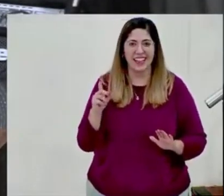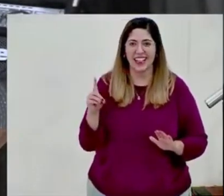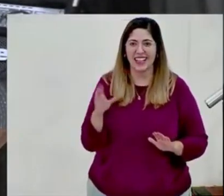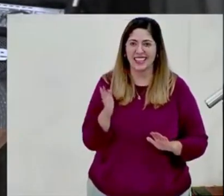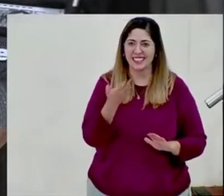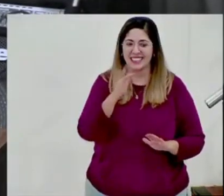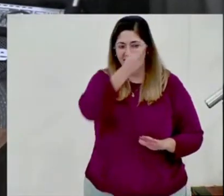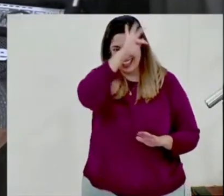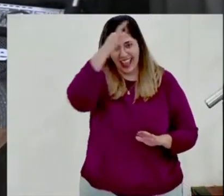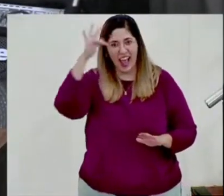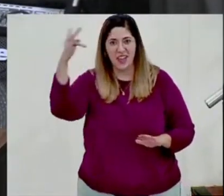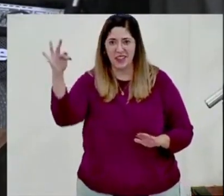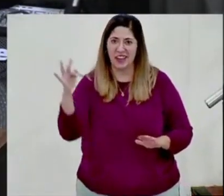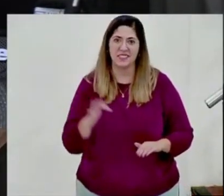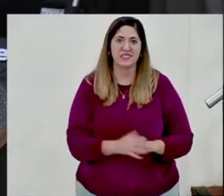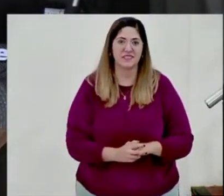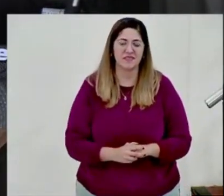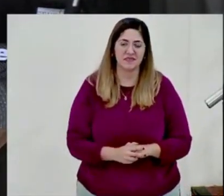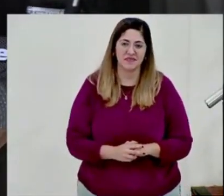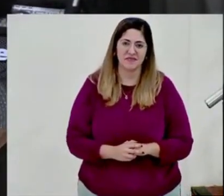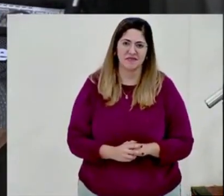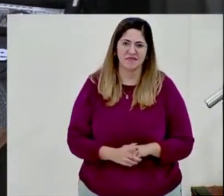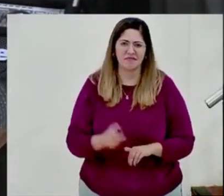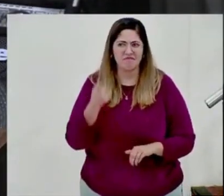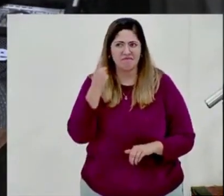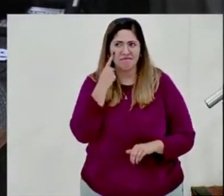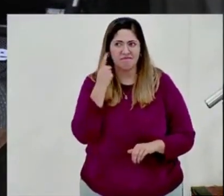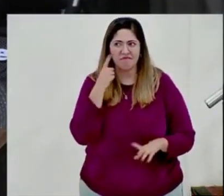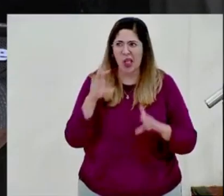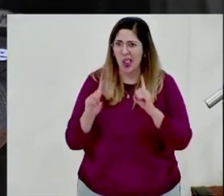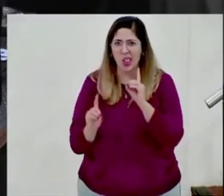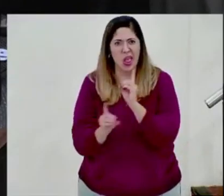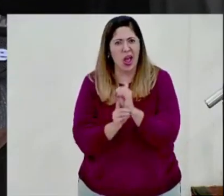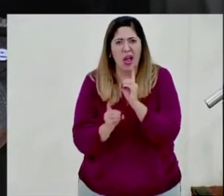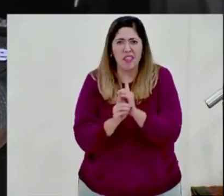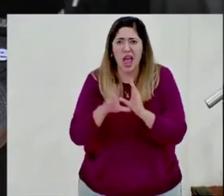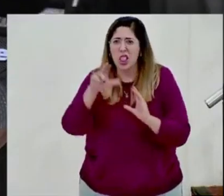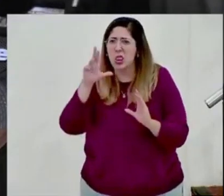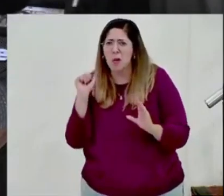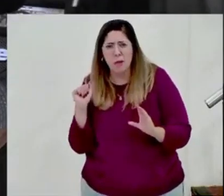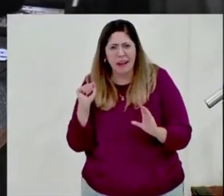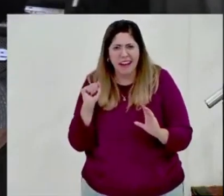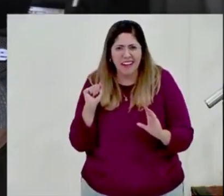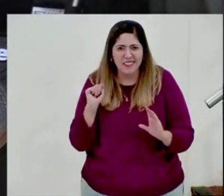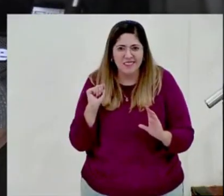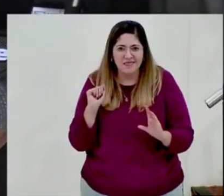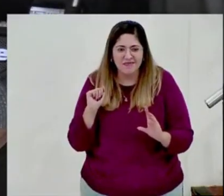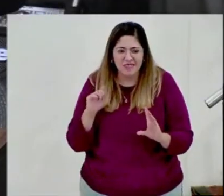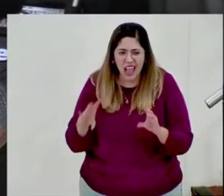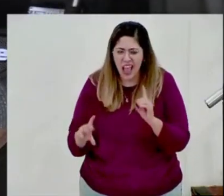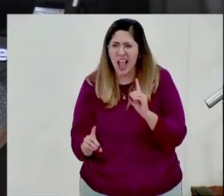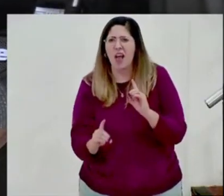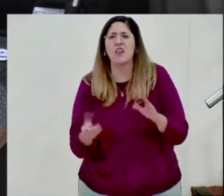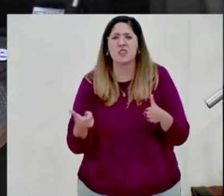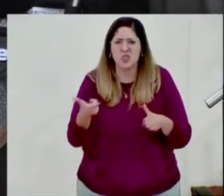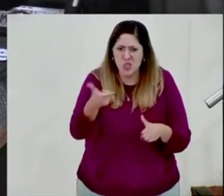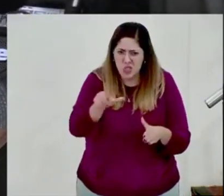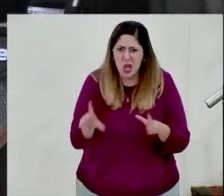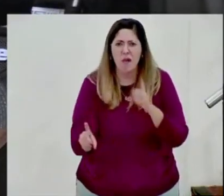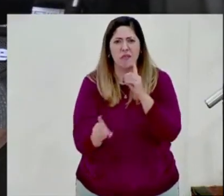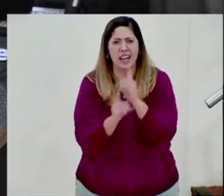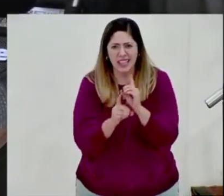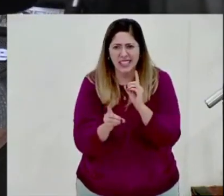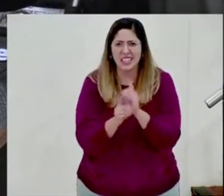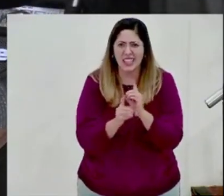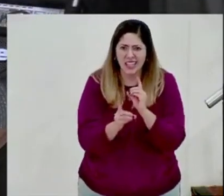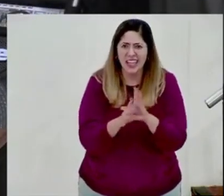a Flávia. E sabe o que vai fazer se a gente não se encontrar mais? Sabe onde eu encontro esse povo de novo? Cantando para Deus na